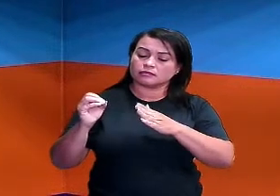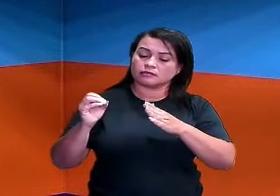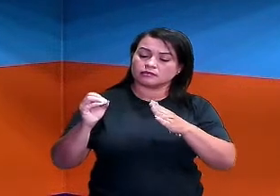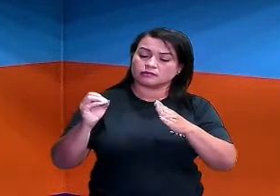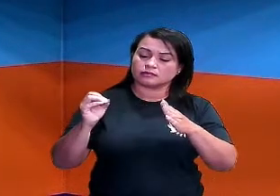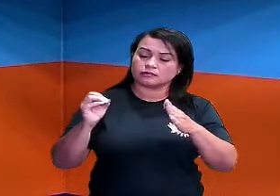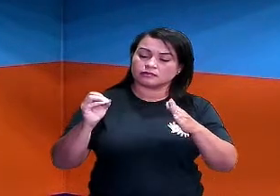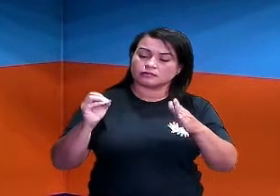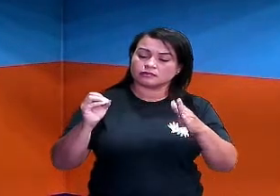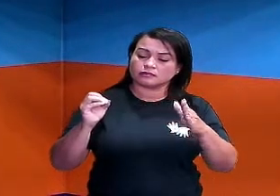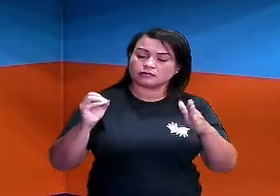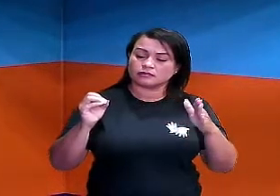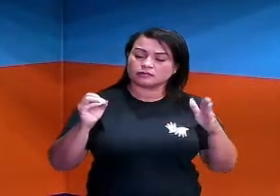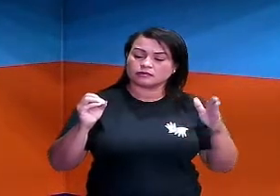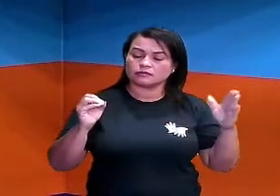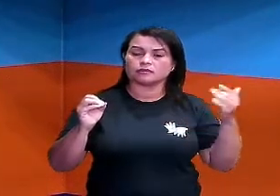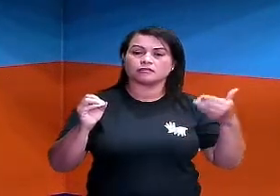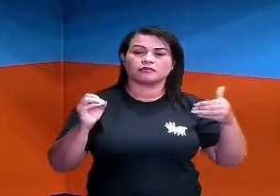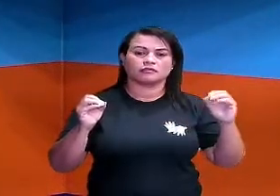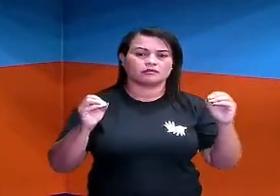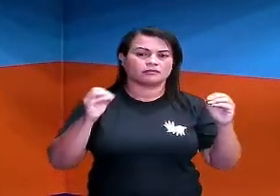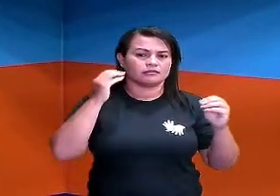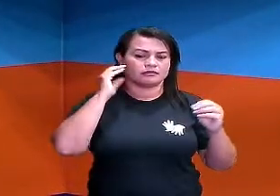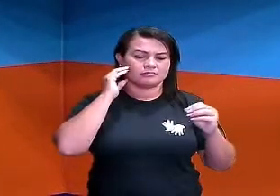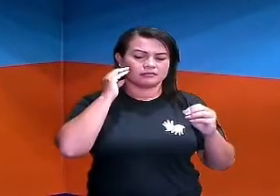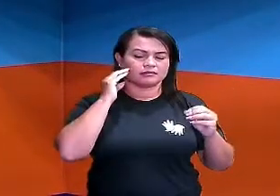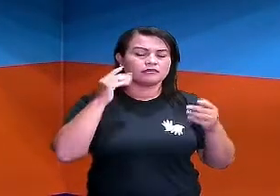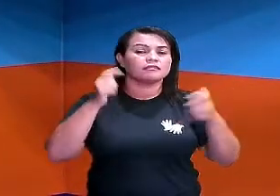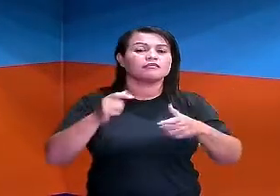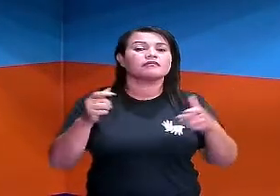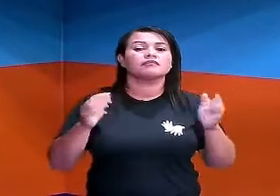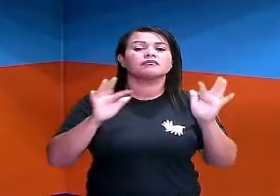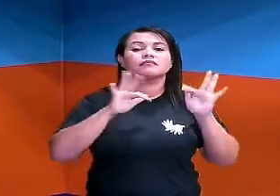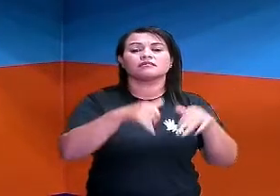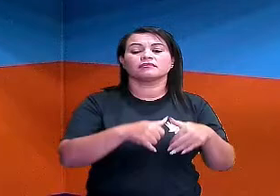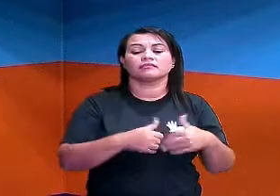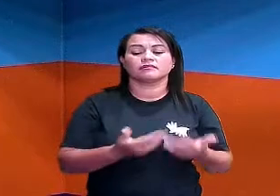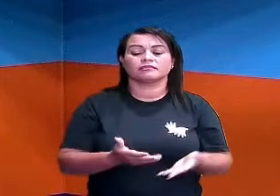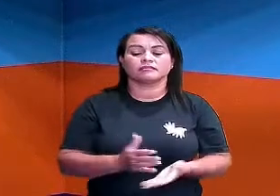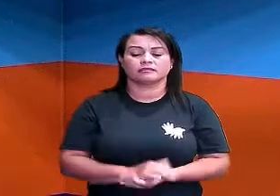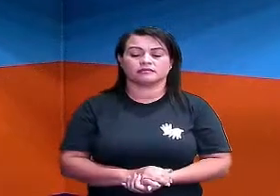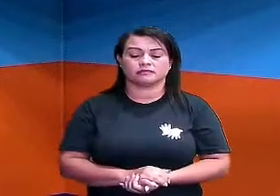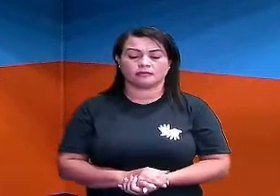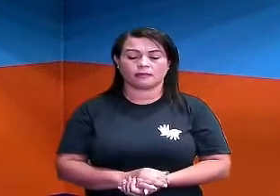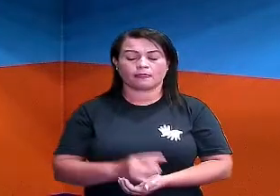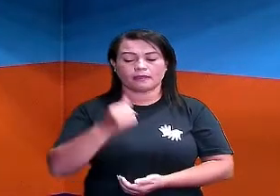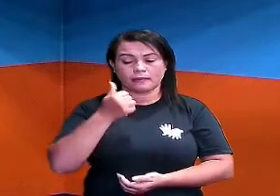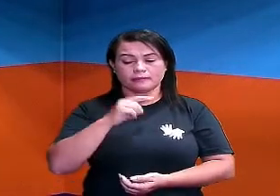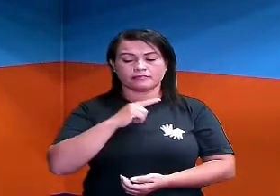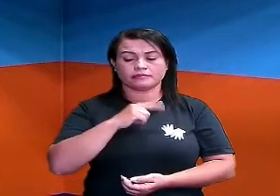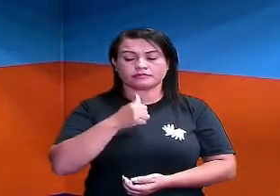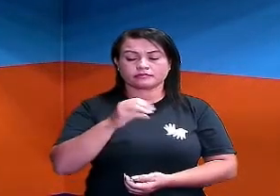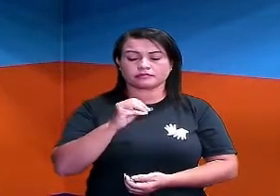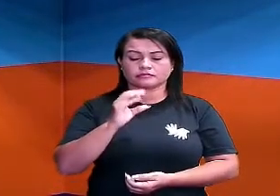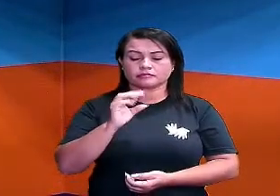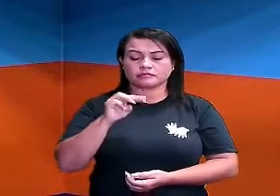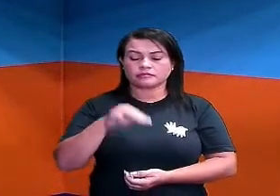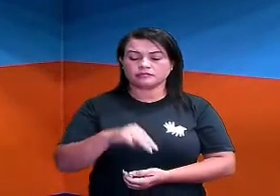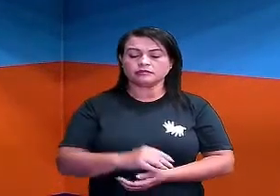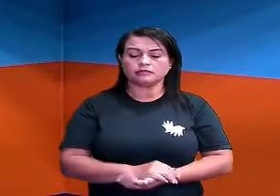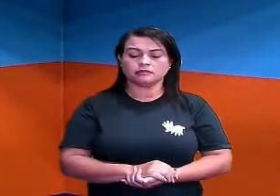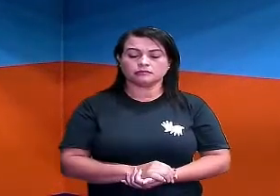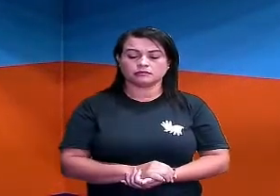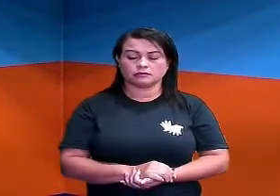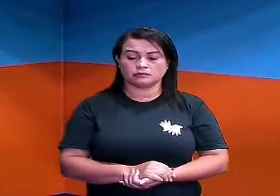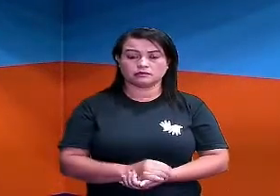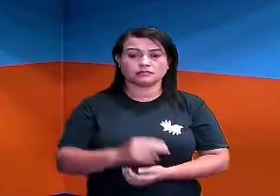no 0 e vê até onde termina. Tá certo? Então, esse lápis tem 10 centímetros.